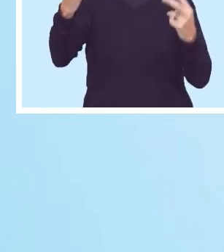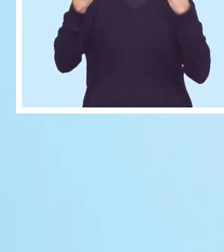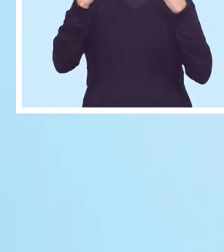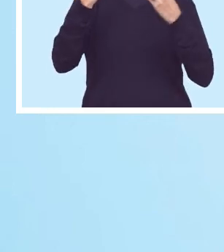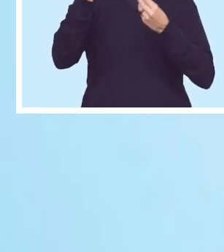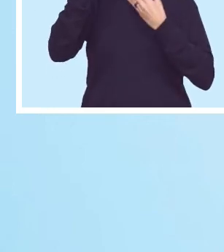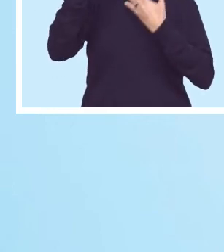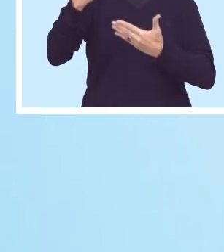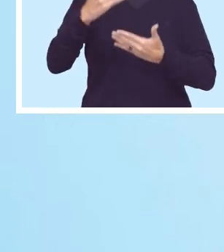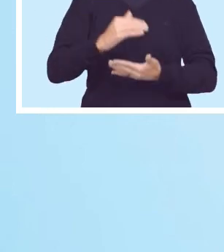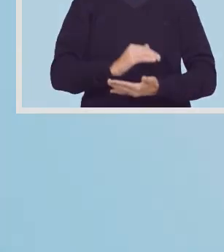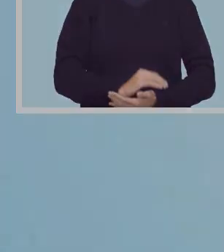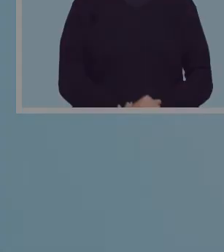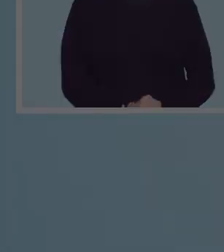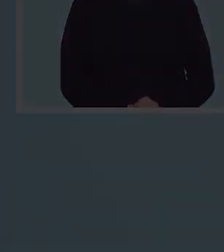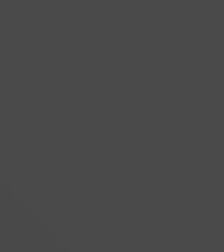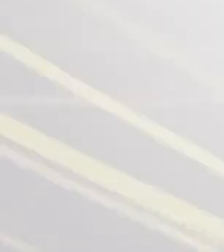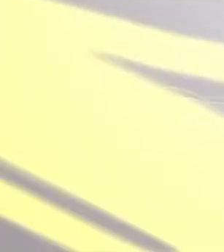Obrigado.